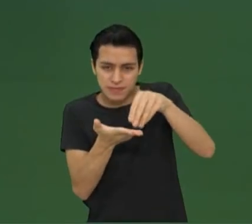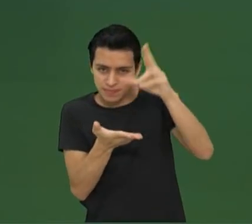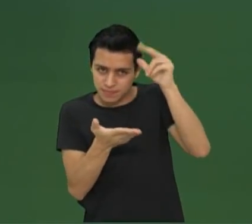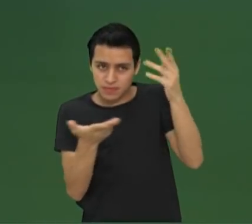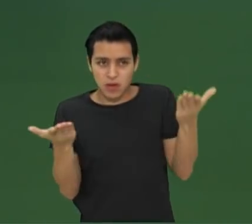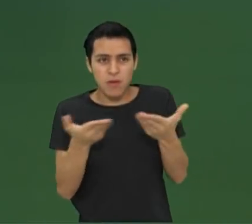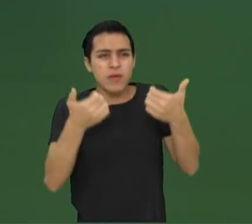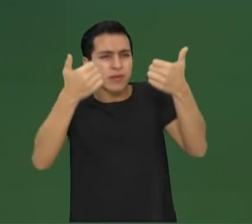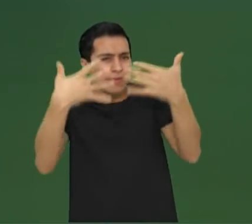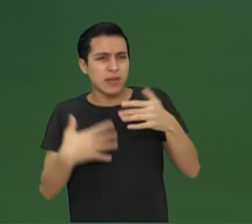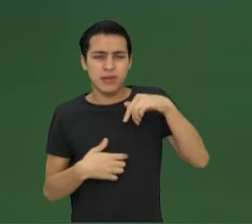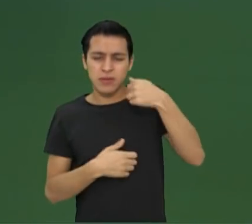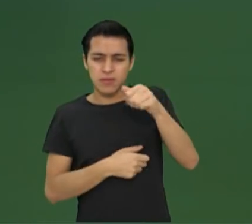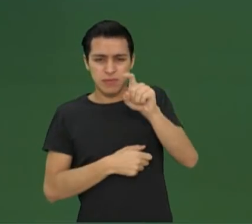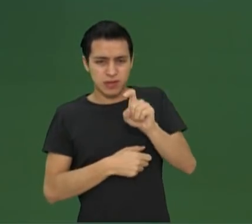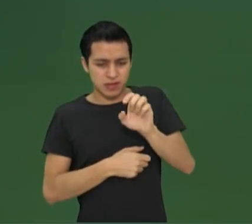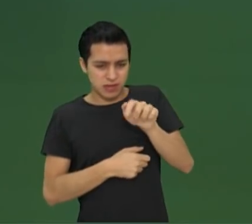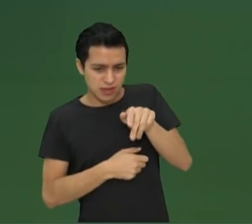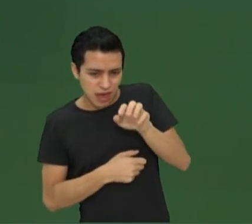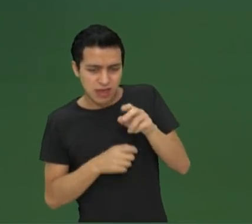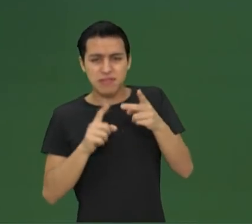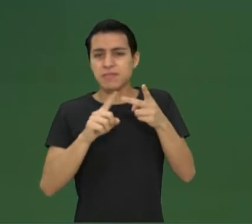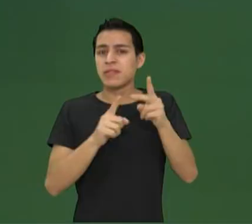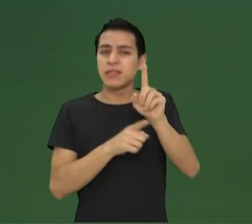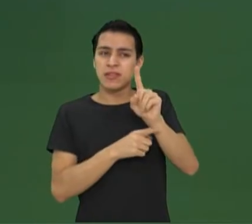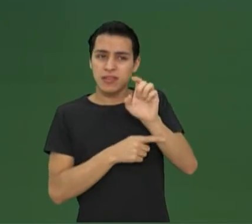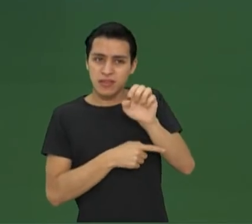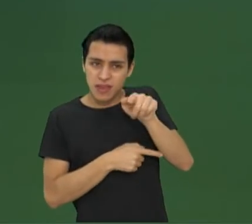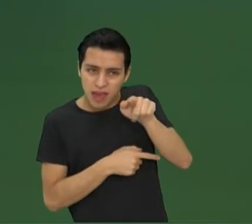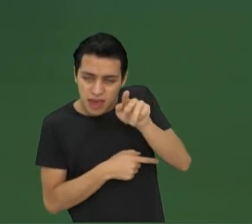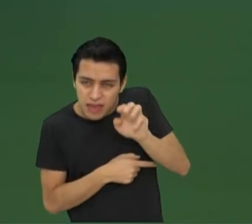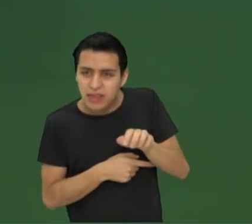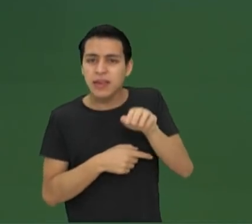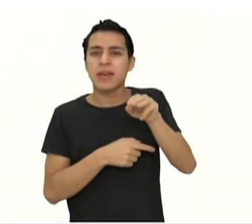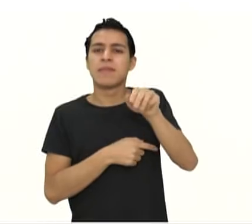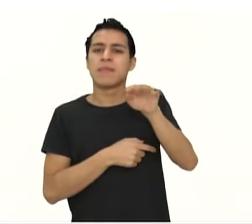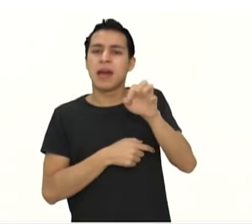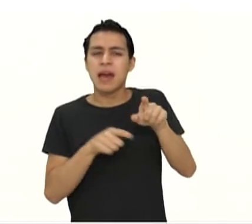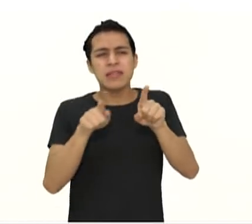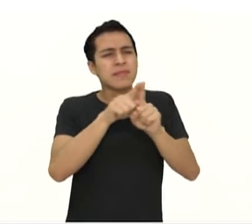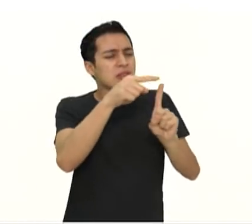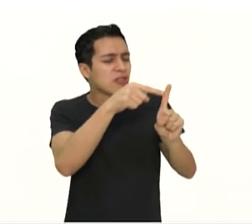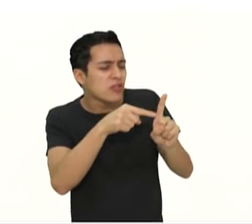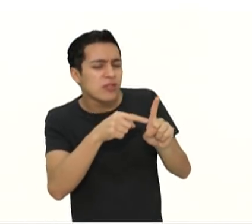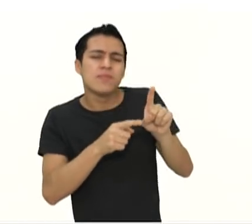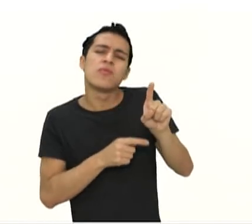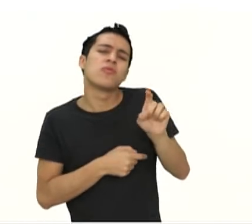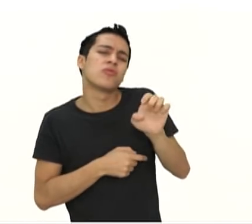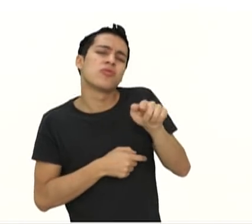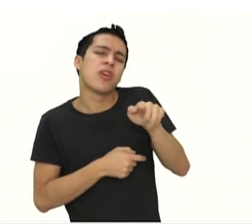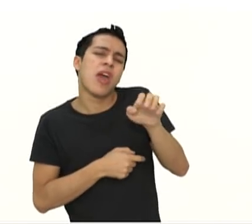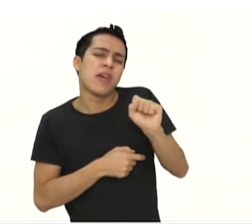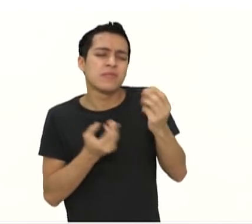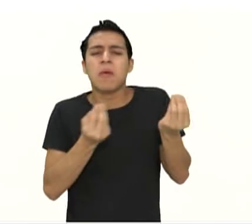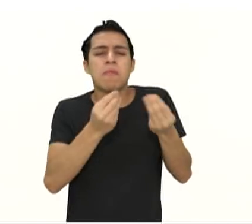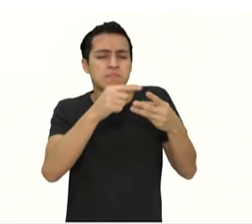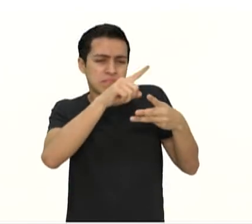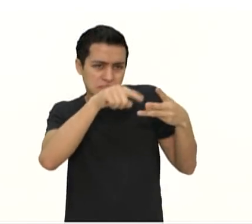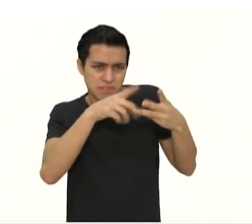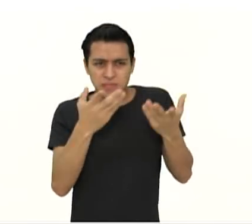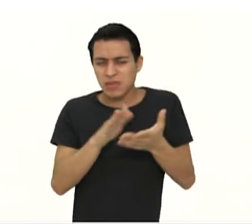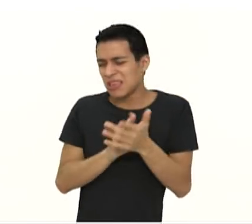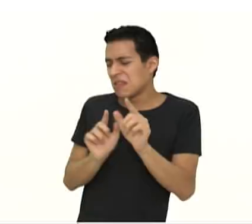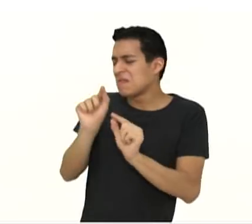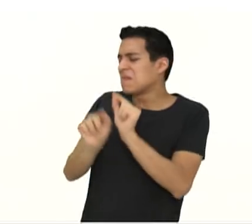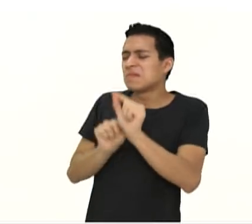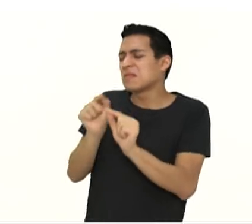cheque, o checkmate e os tipos de checkmate. Então, a gente vai pensar, né? Vocês pensar em casa em